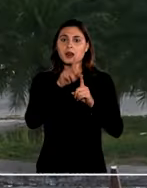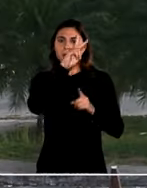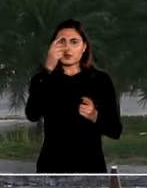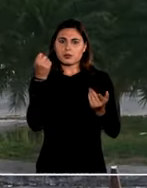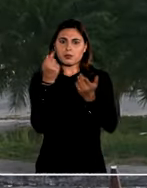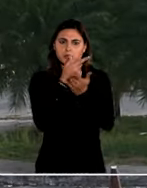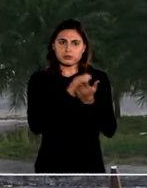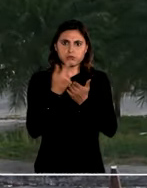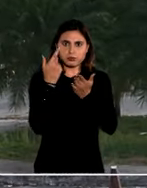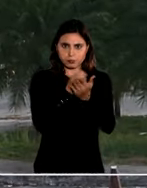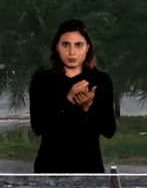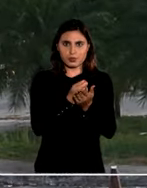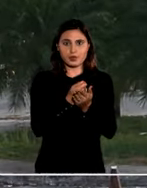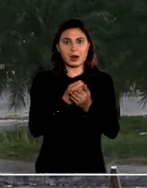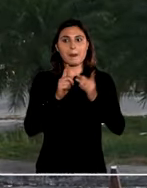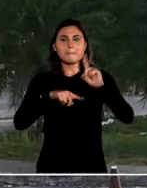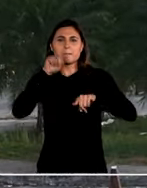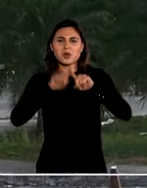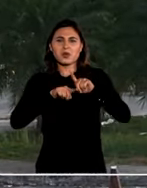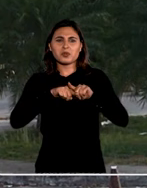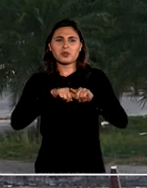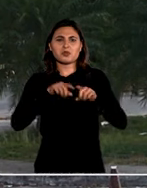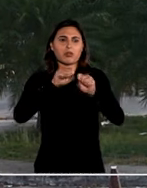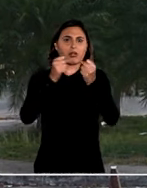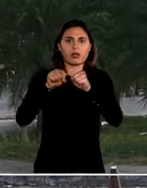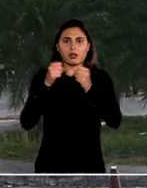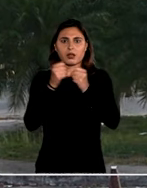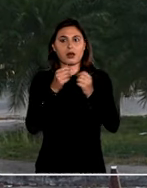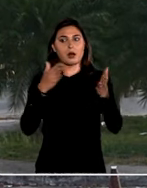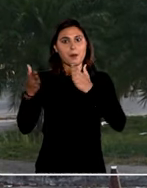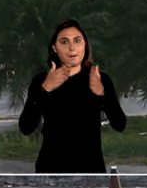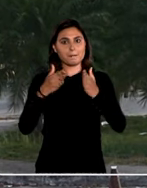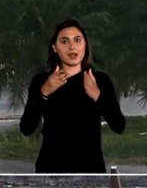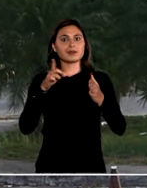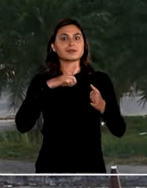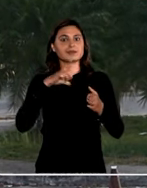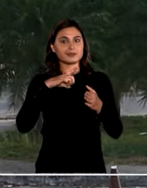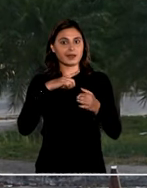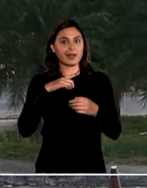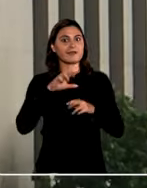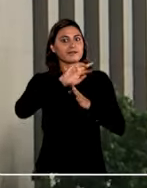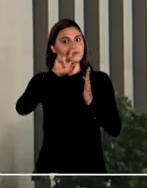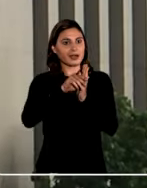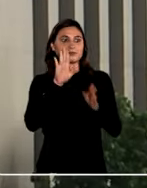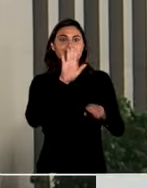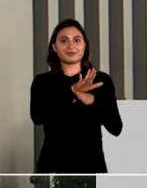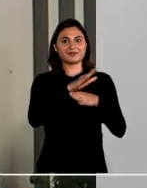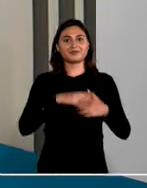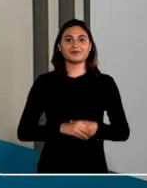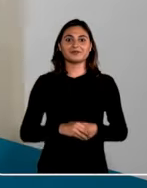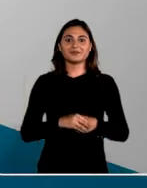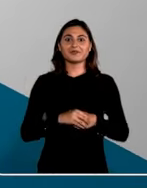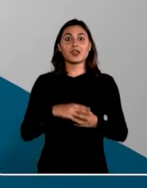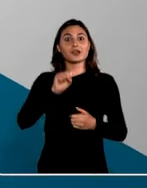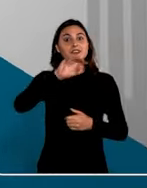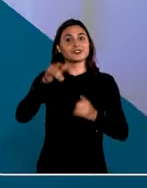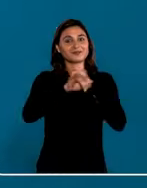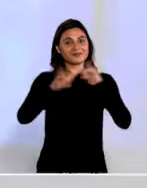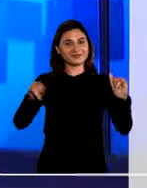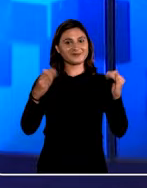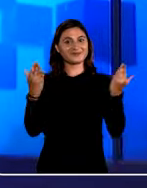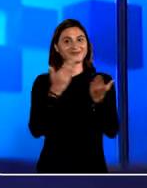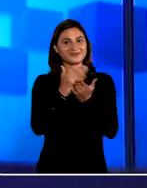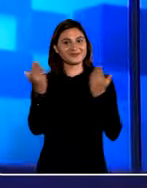mais medidas reparatórias do Código de Defesa do Consumidor após prazo para resolver defeito o